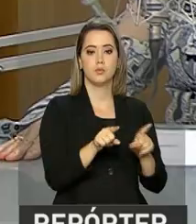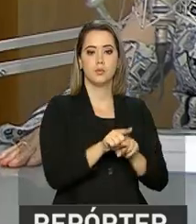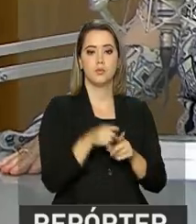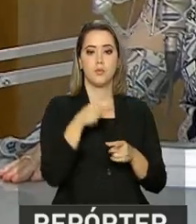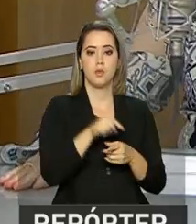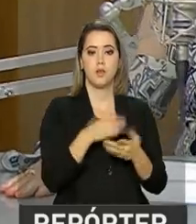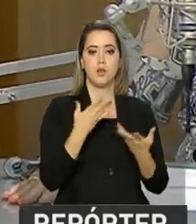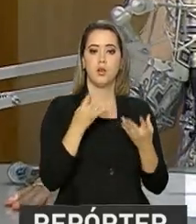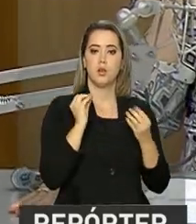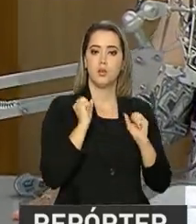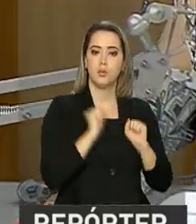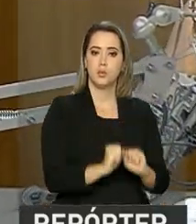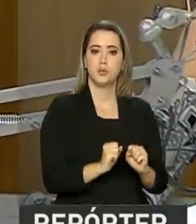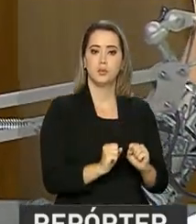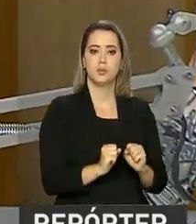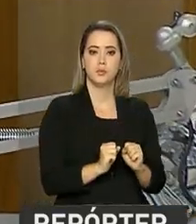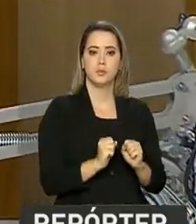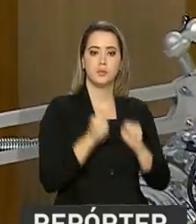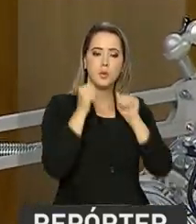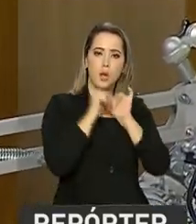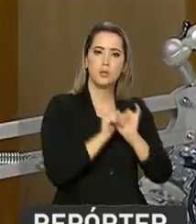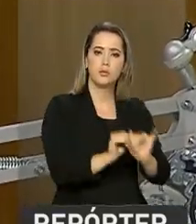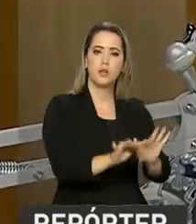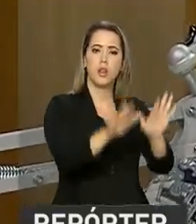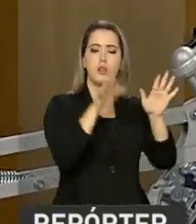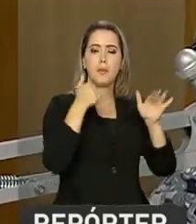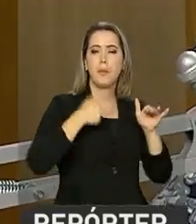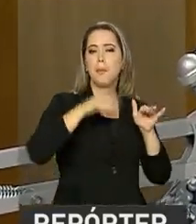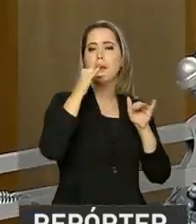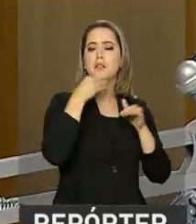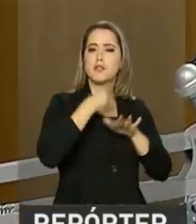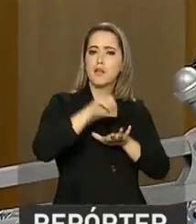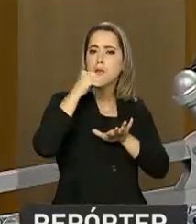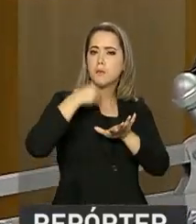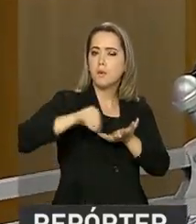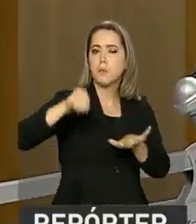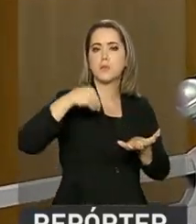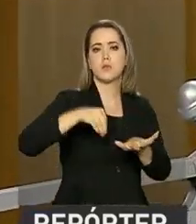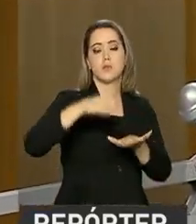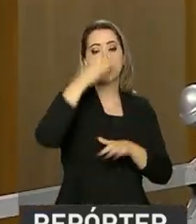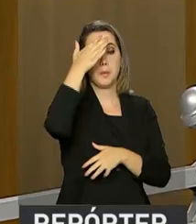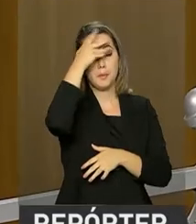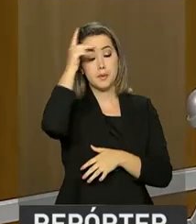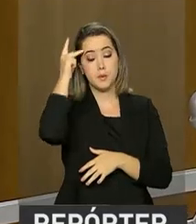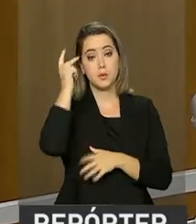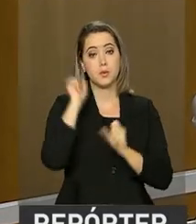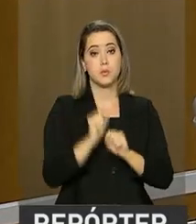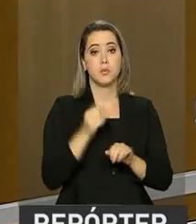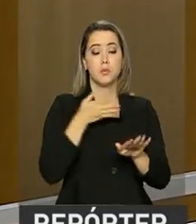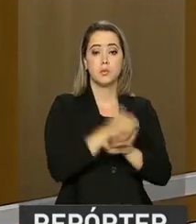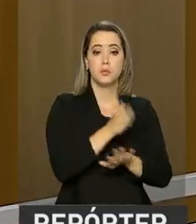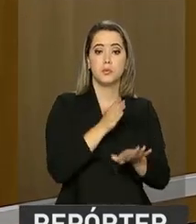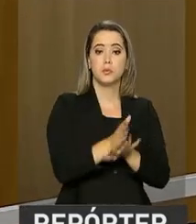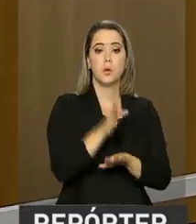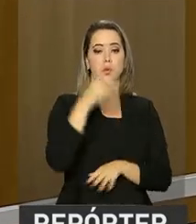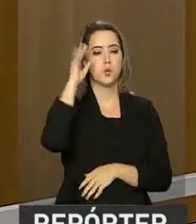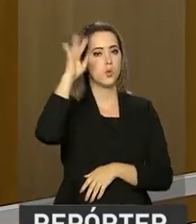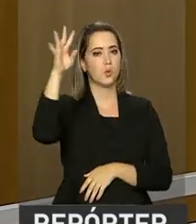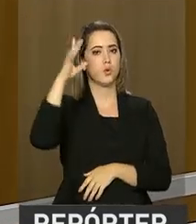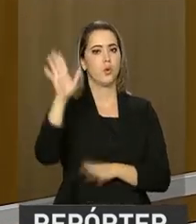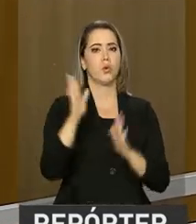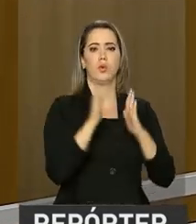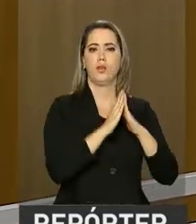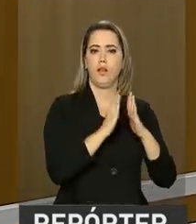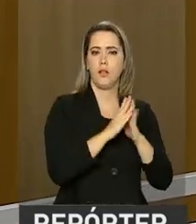numa tentativa de transmitir mais informações para que as pessoas possam ter acesso ao sonho da casa própria o